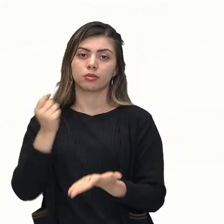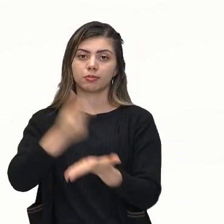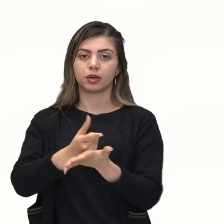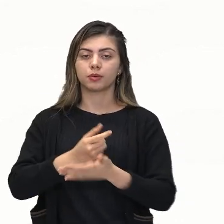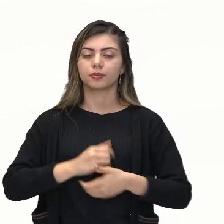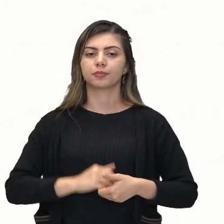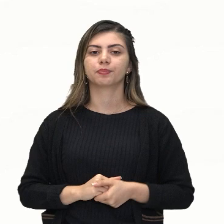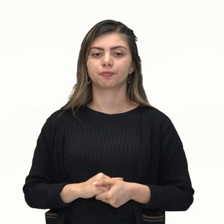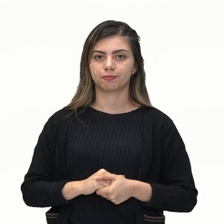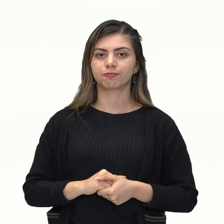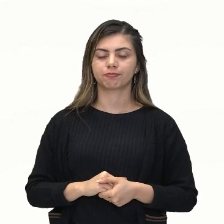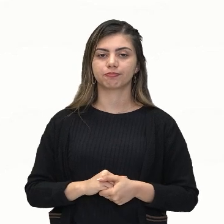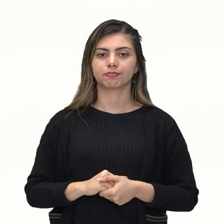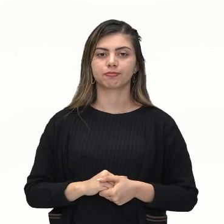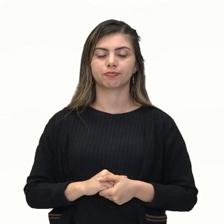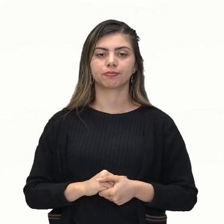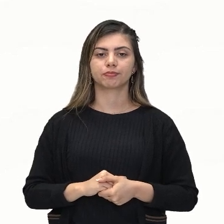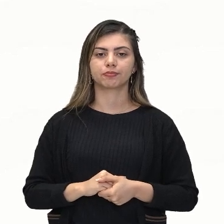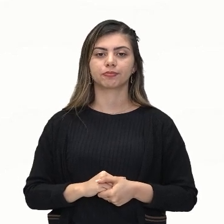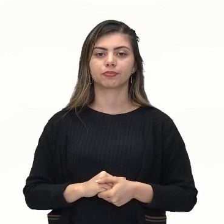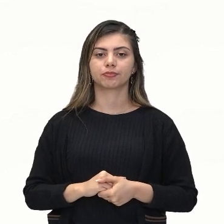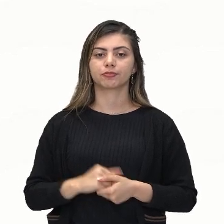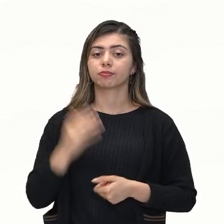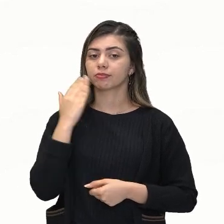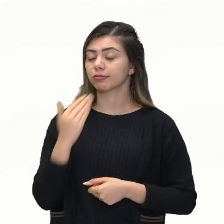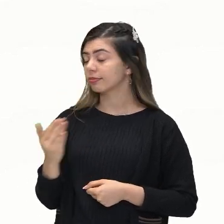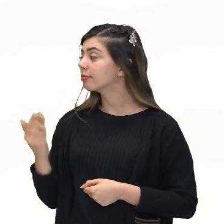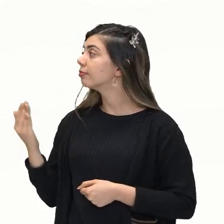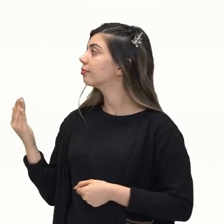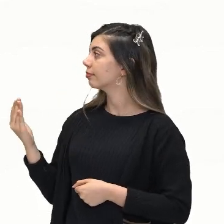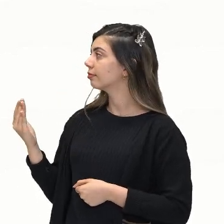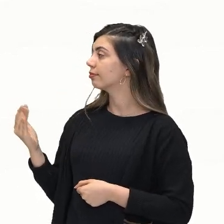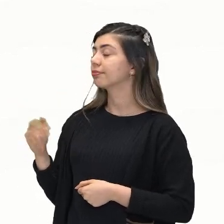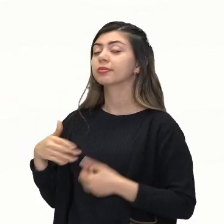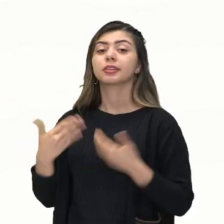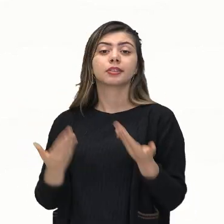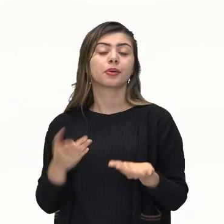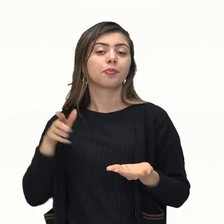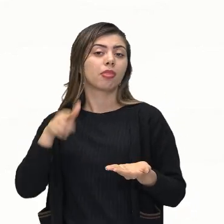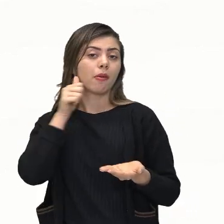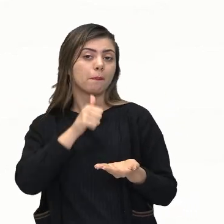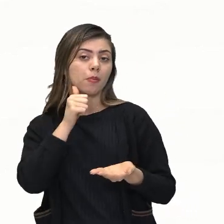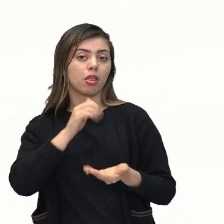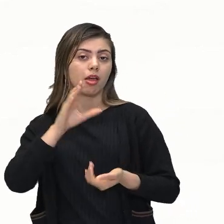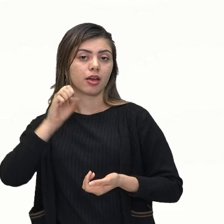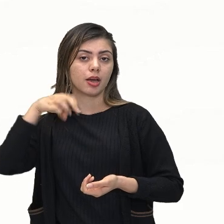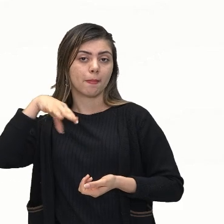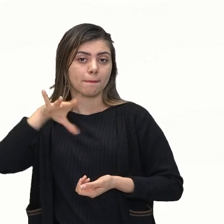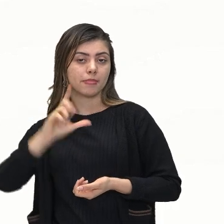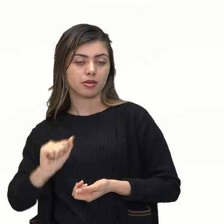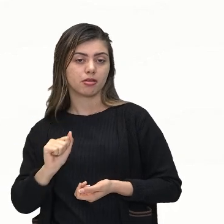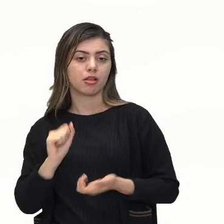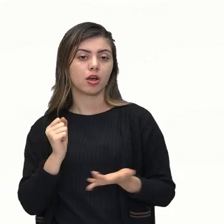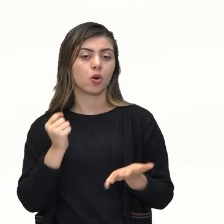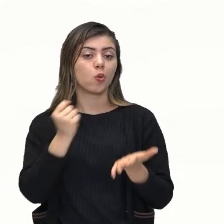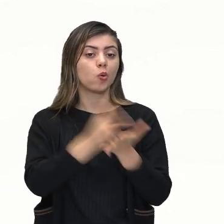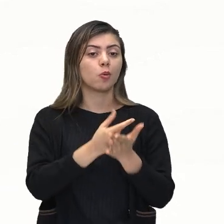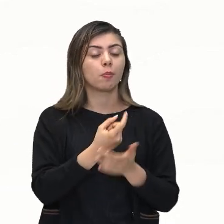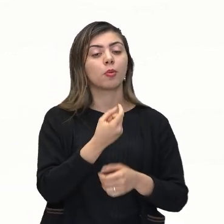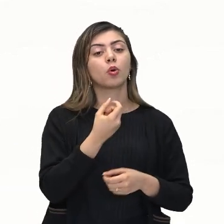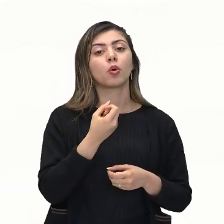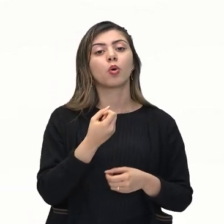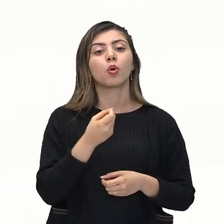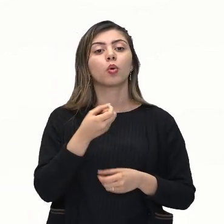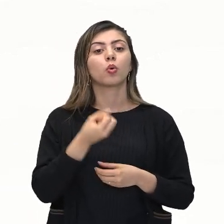pago, tá? Então, Camila comprou 2,5,